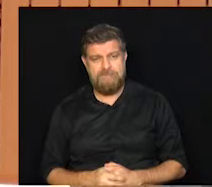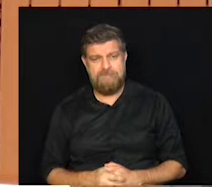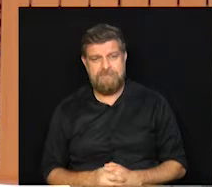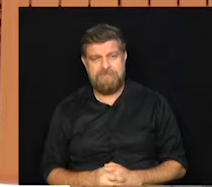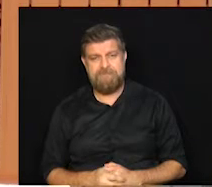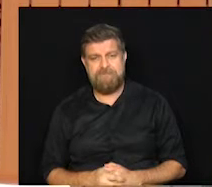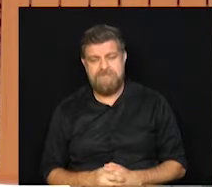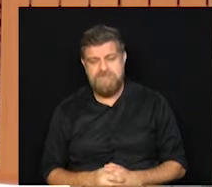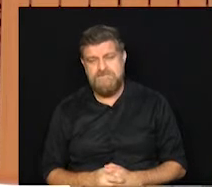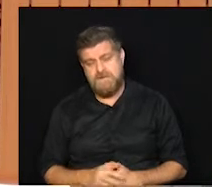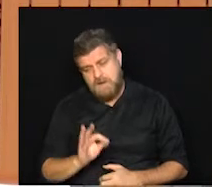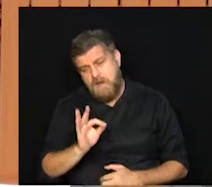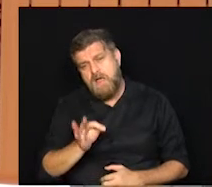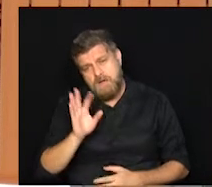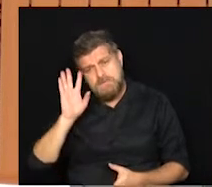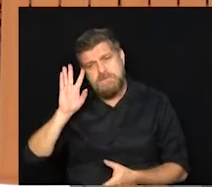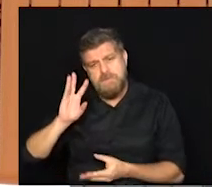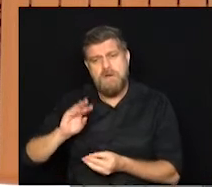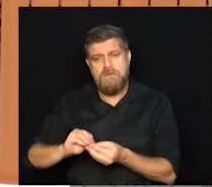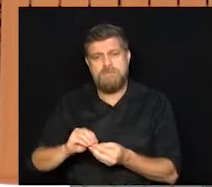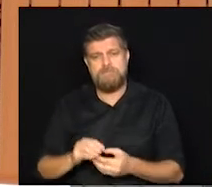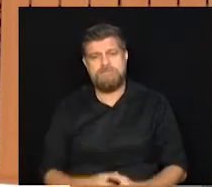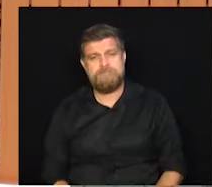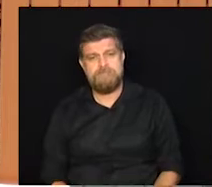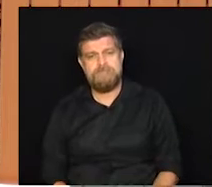acessibilidade. É isso daí, Marrom.